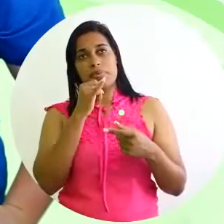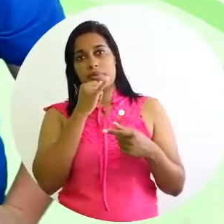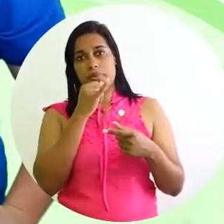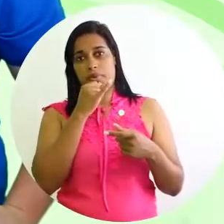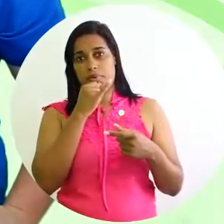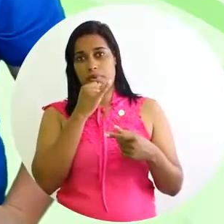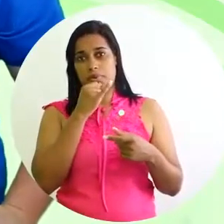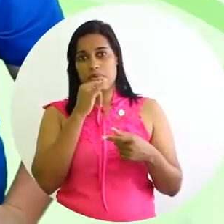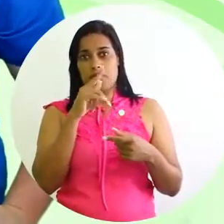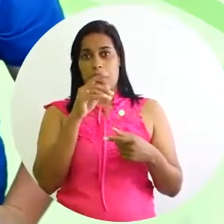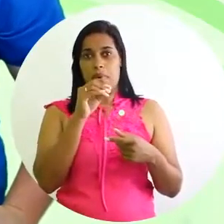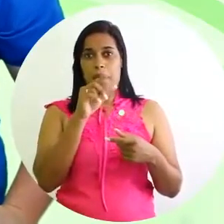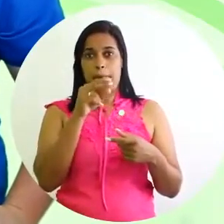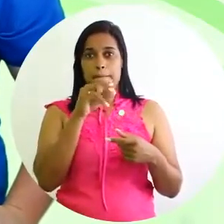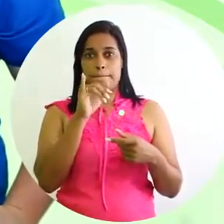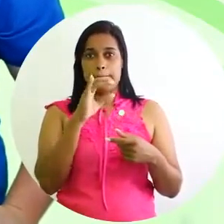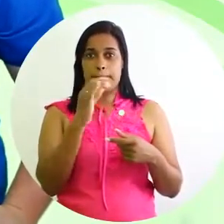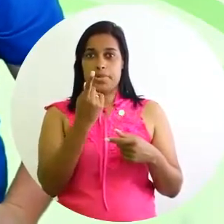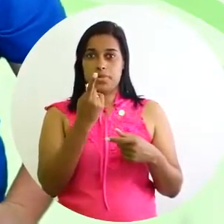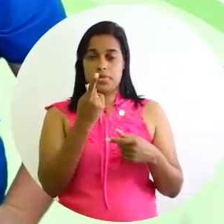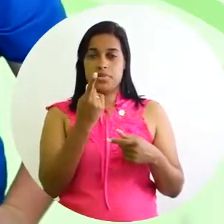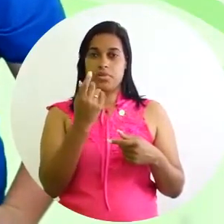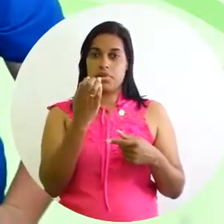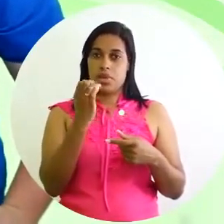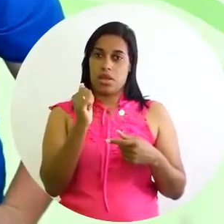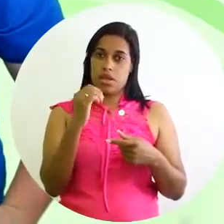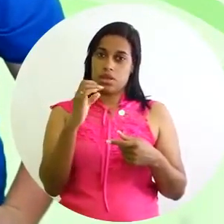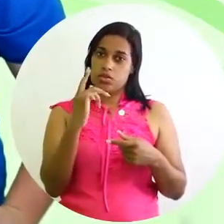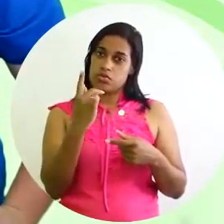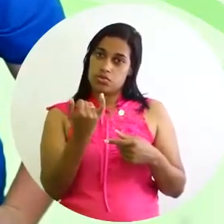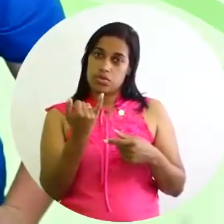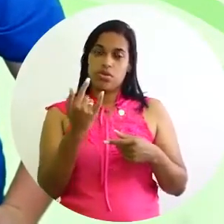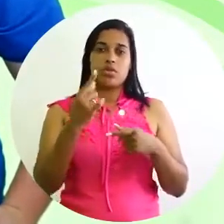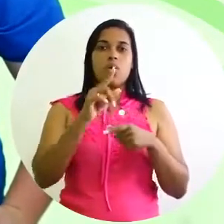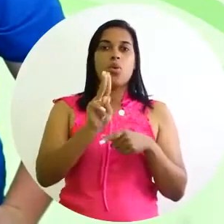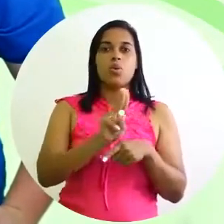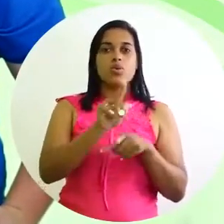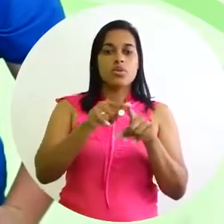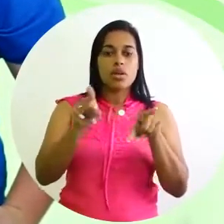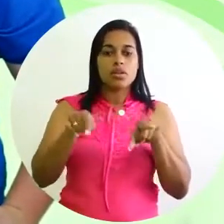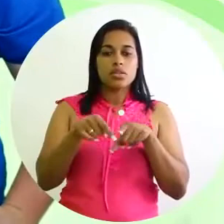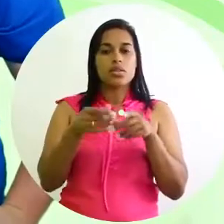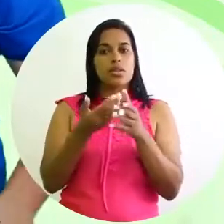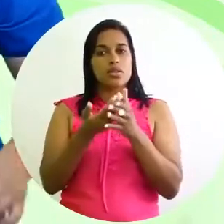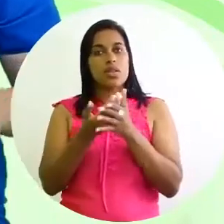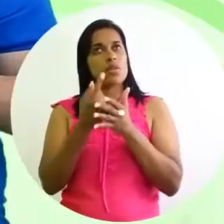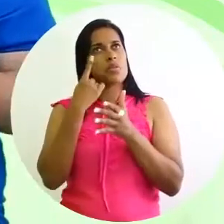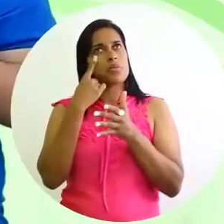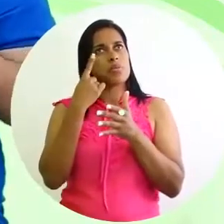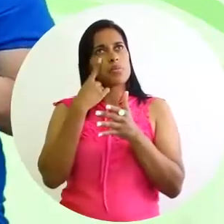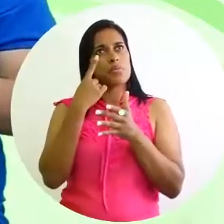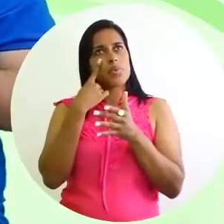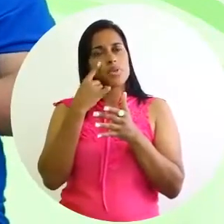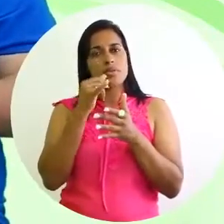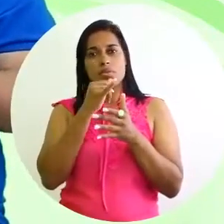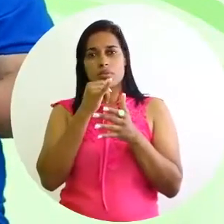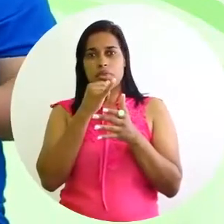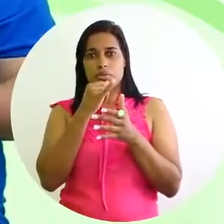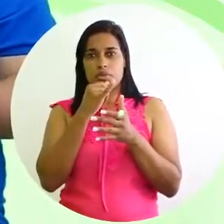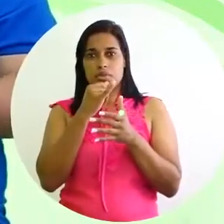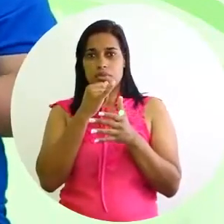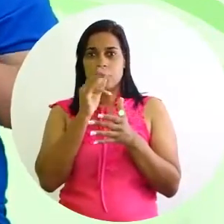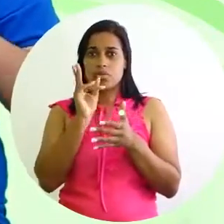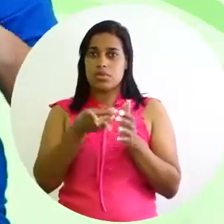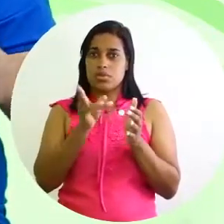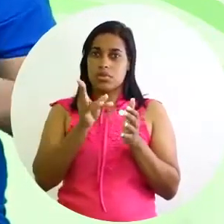pensar, o podcast, como é que eu vou utilizar em sala de aula? Sim. E aí a gente pensa, o podcast a gente geralmente está